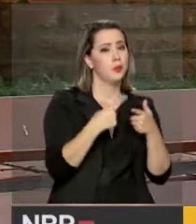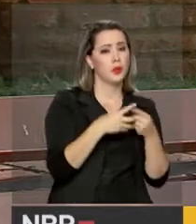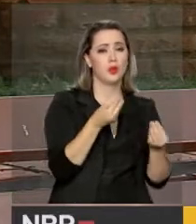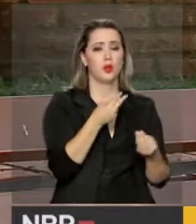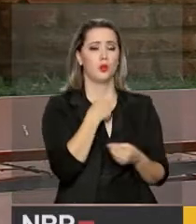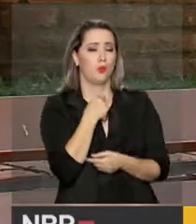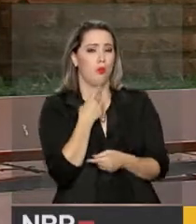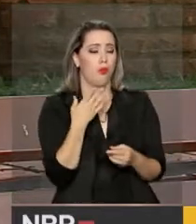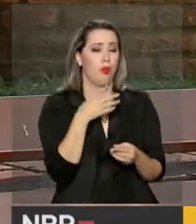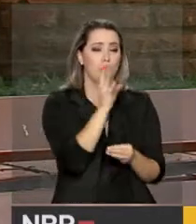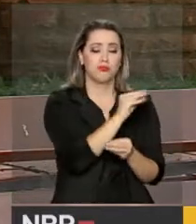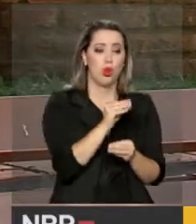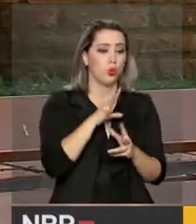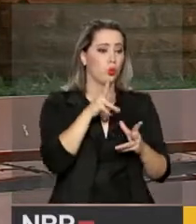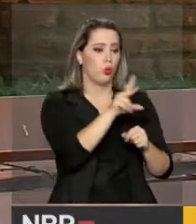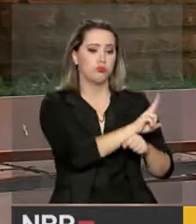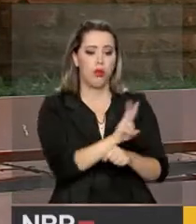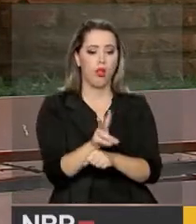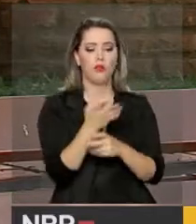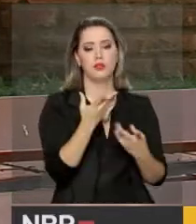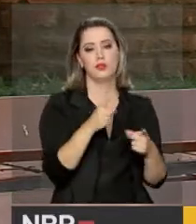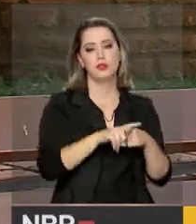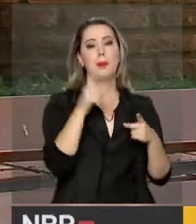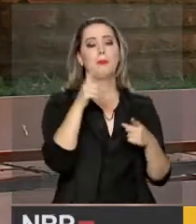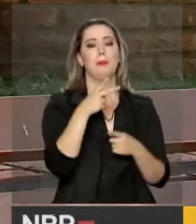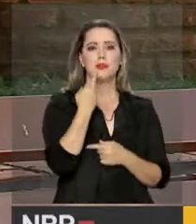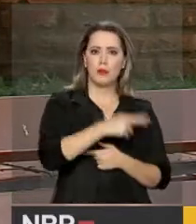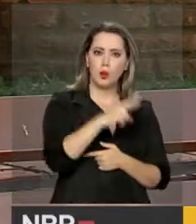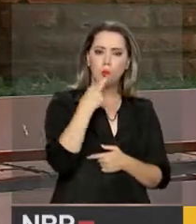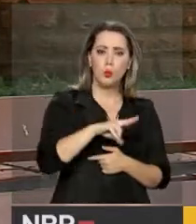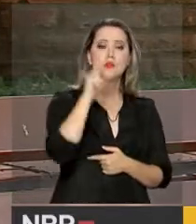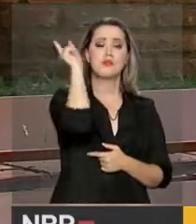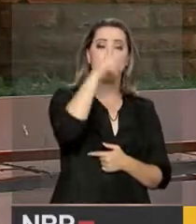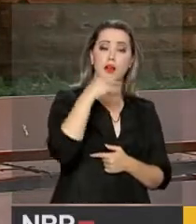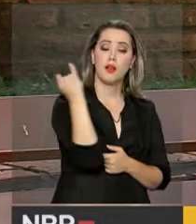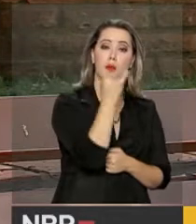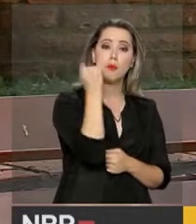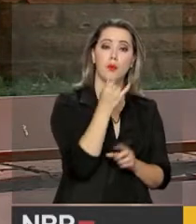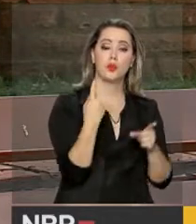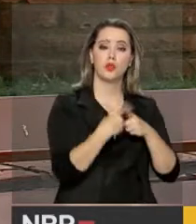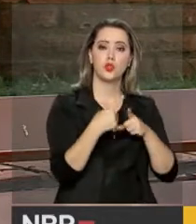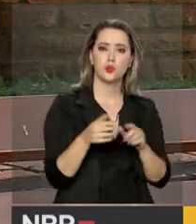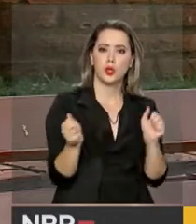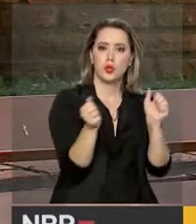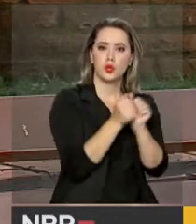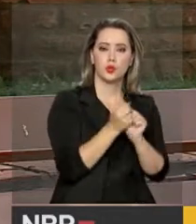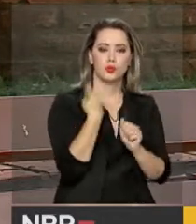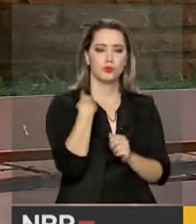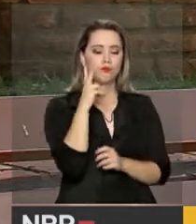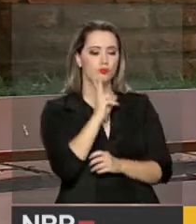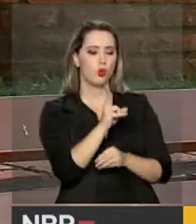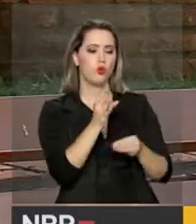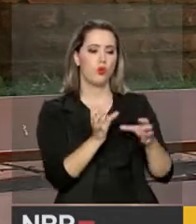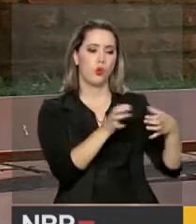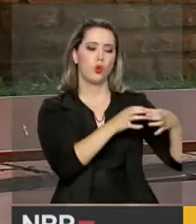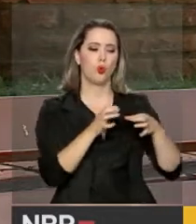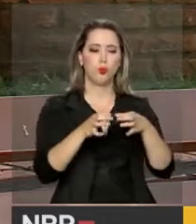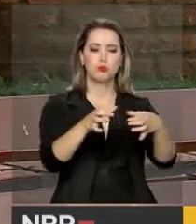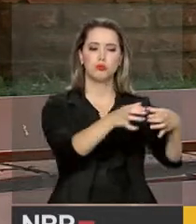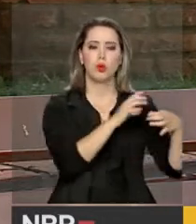atender todo mundo. Mas as denúncias são muito importantes, porque elas fazem parte desse diagnóstico em relação a quais setores são